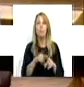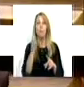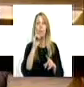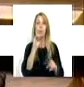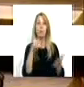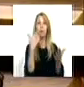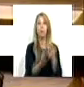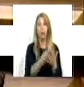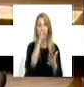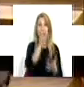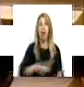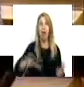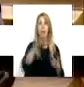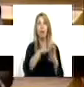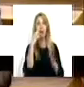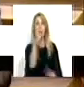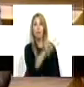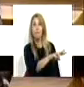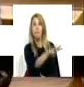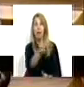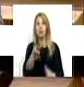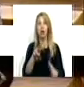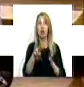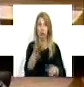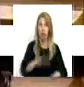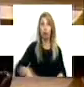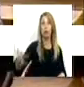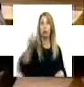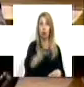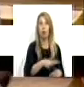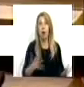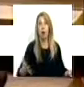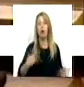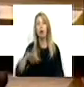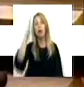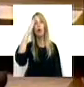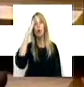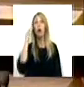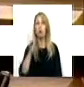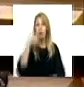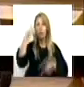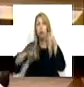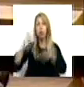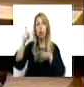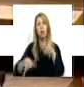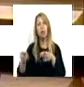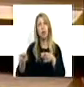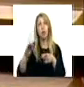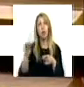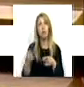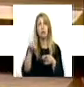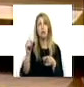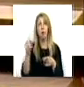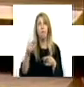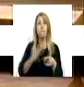e paisagística desta zona. E, fundamentalmente, eu acho que a população de São Pedro da Cova merece isso, depois